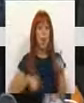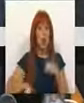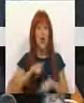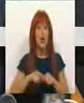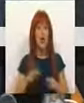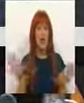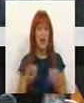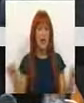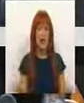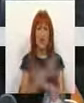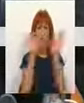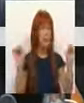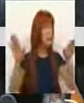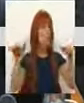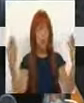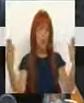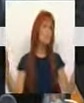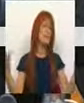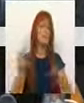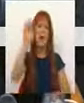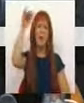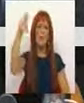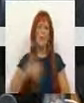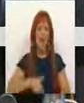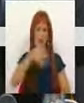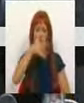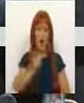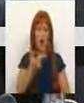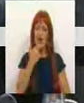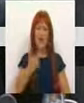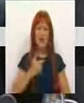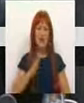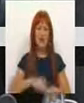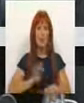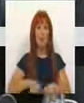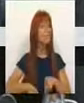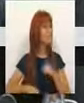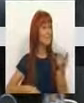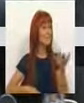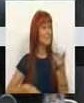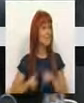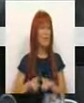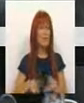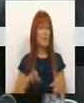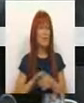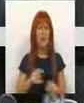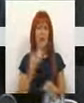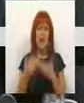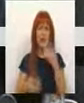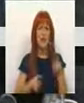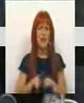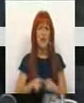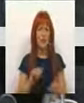sejamos o mais esclarecedores possível. Primeiro, lamentar que não haja nenhuma resposta relativamente àquilo que é as solicitações do